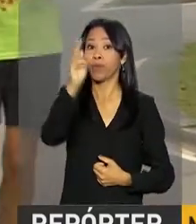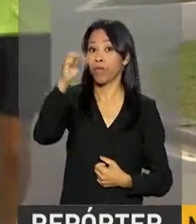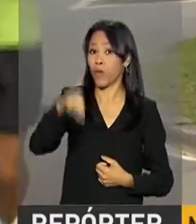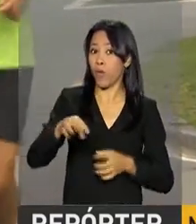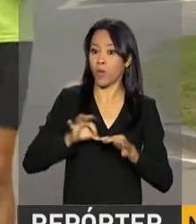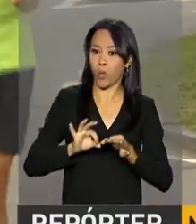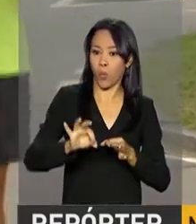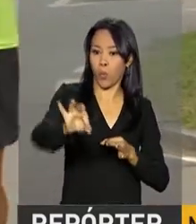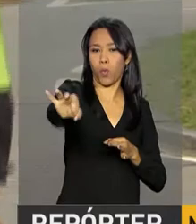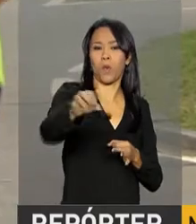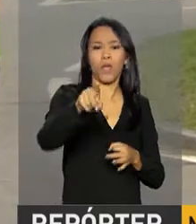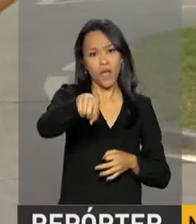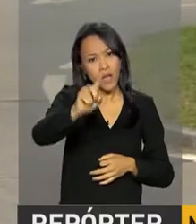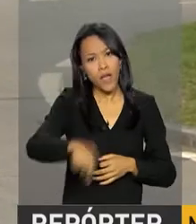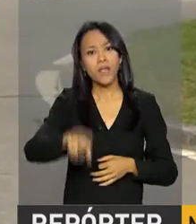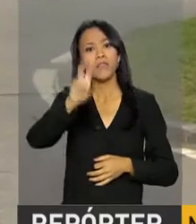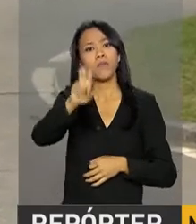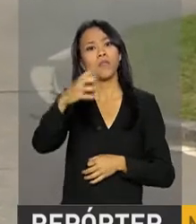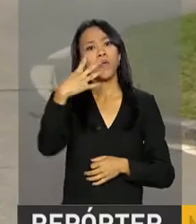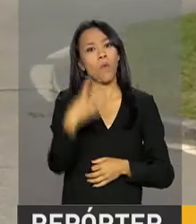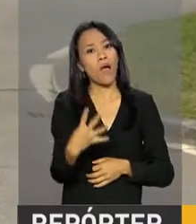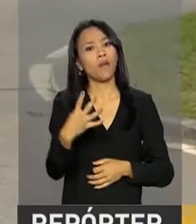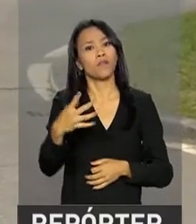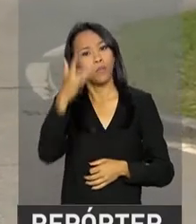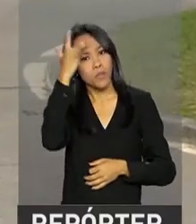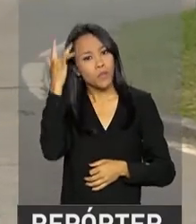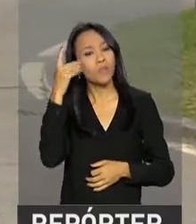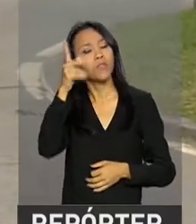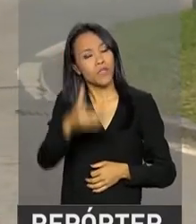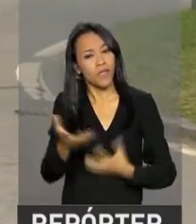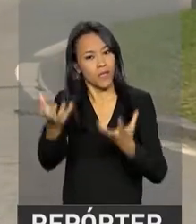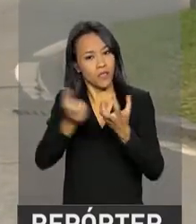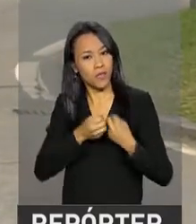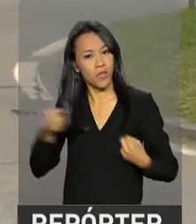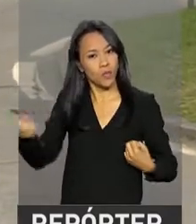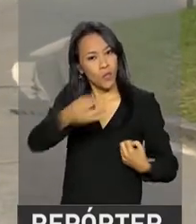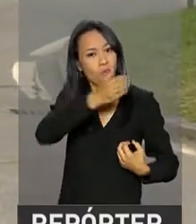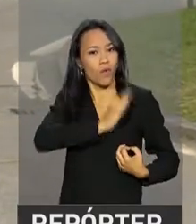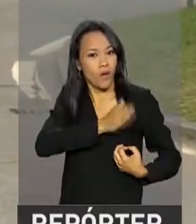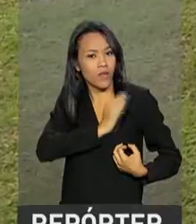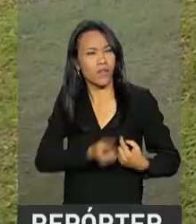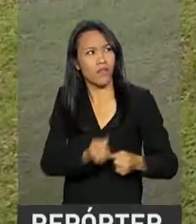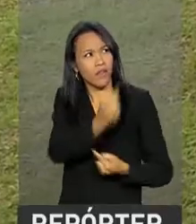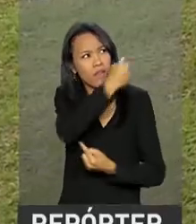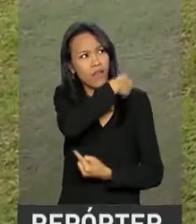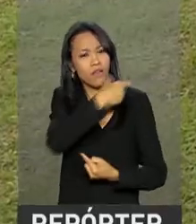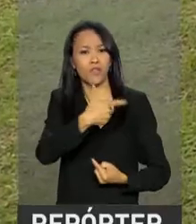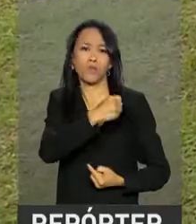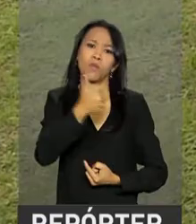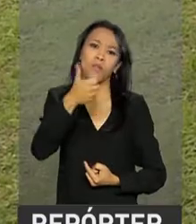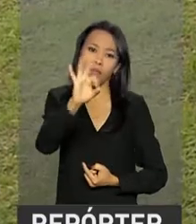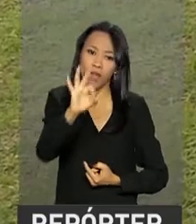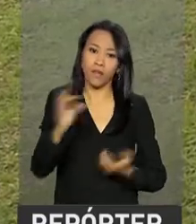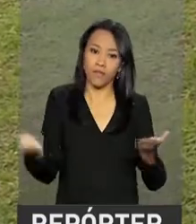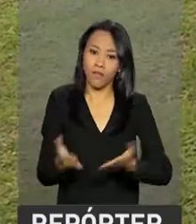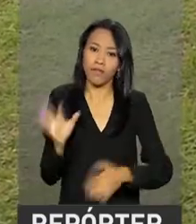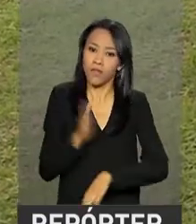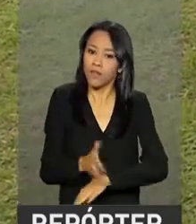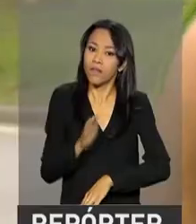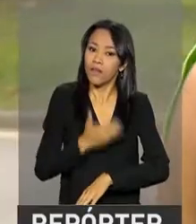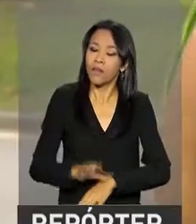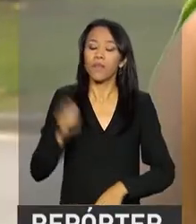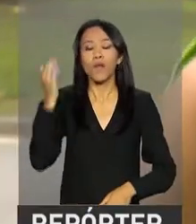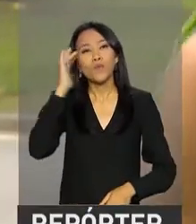54 pacientes do incc que receberam um coração novo desde 2010 hoje ele treina para realizar o